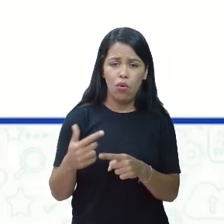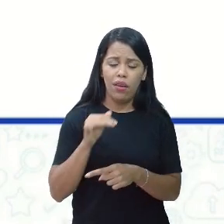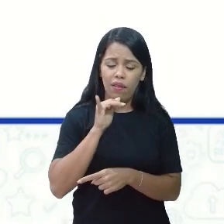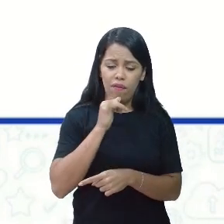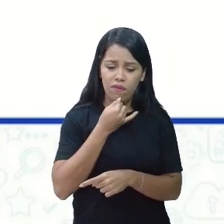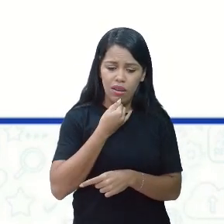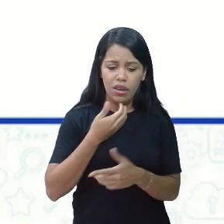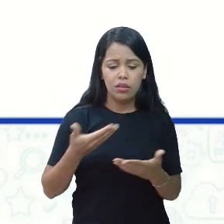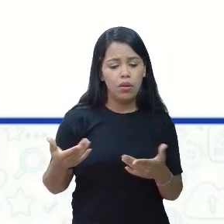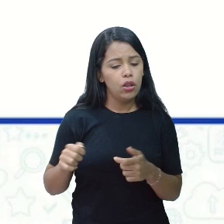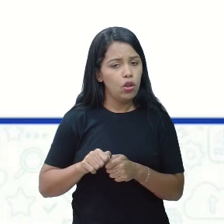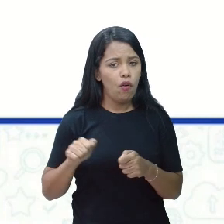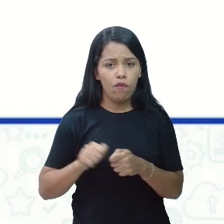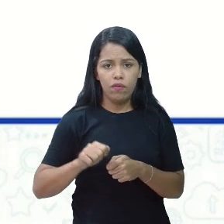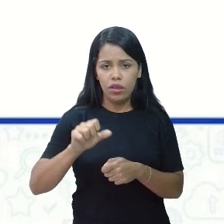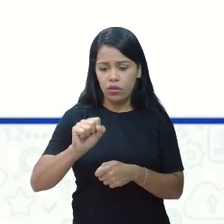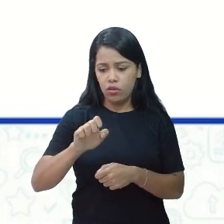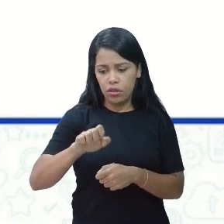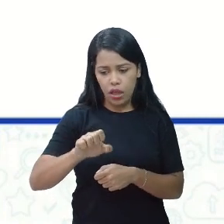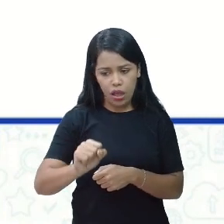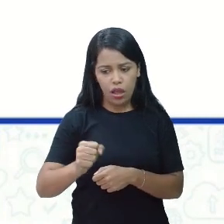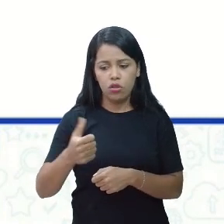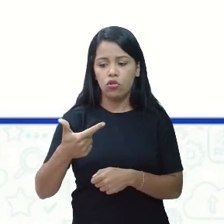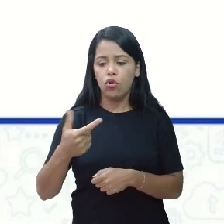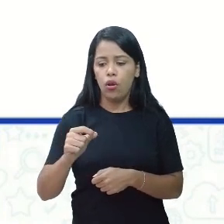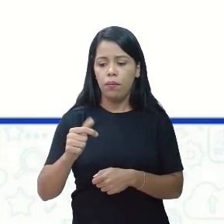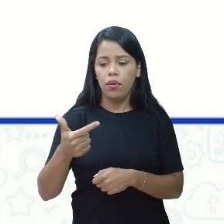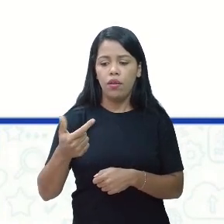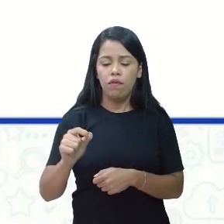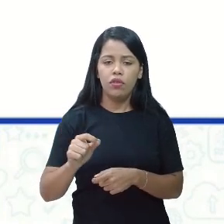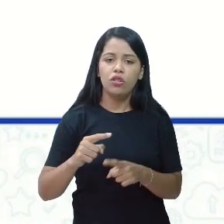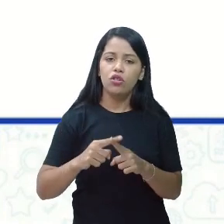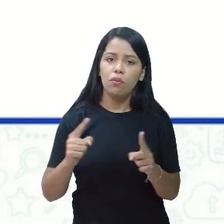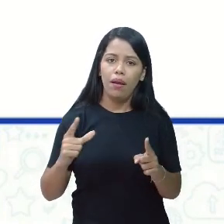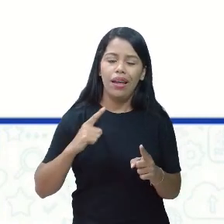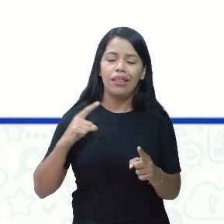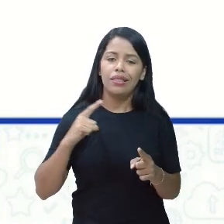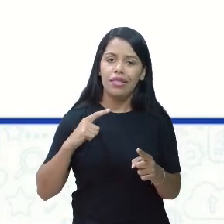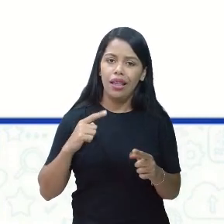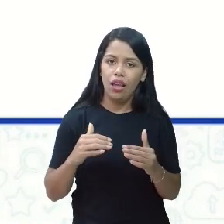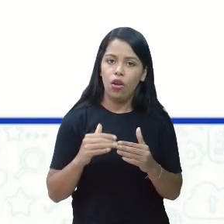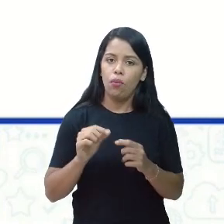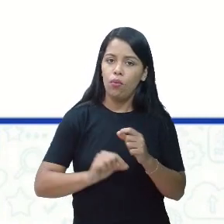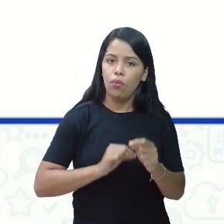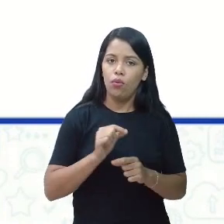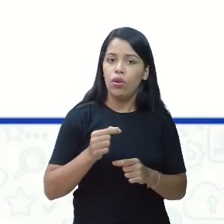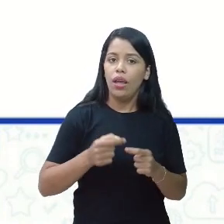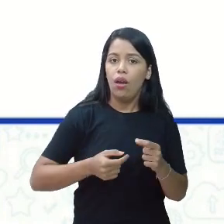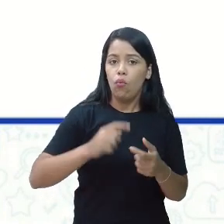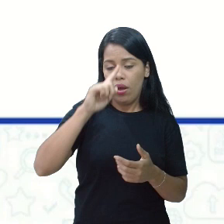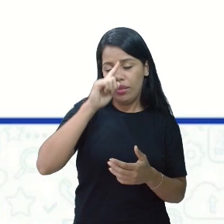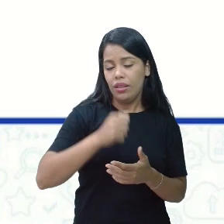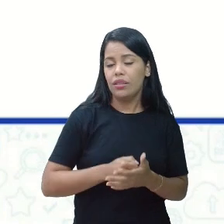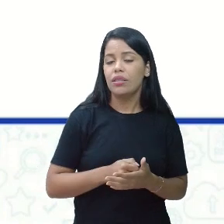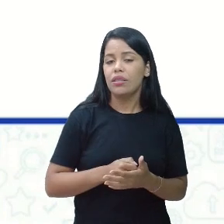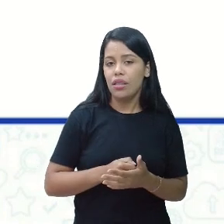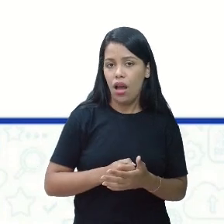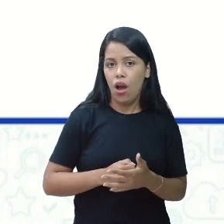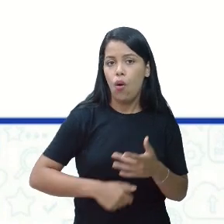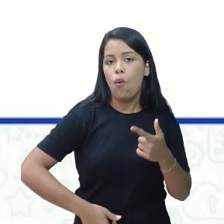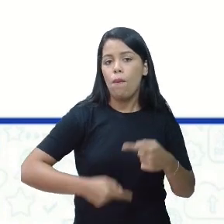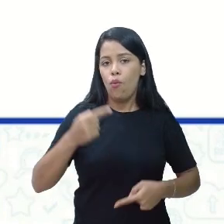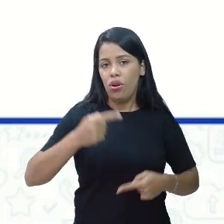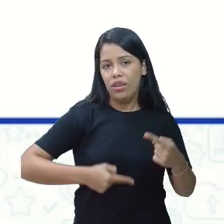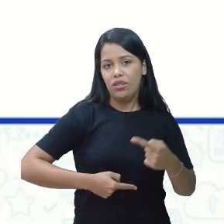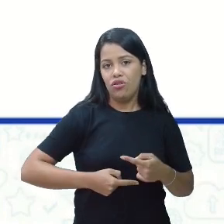de 2020, né? Tem a ver com a pandemia, mas tem a ver também com a decisão política. Então, esse censo não foi